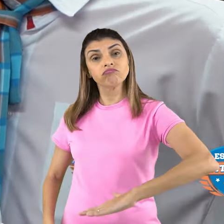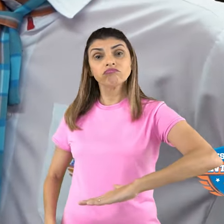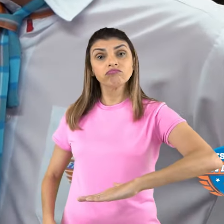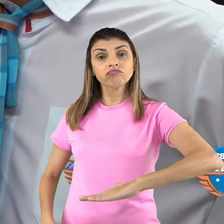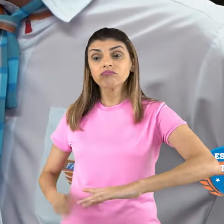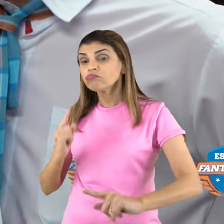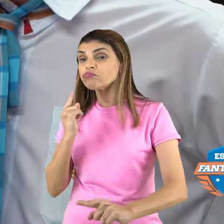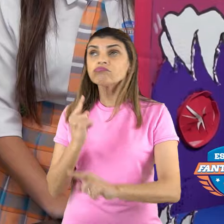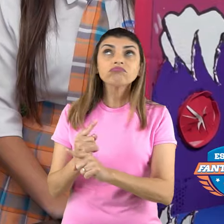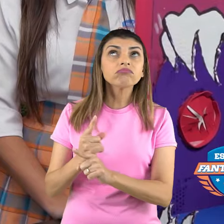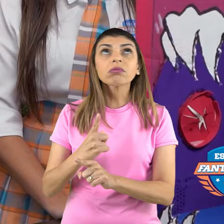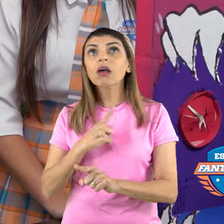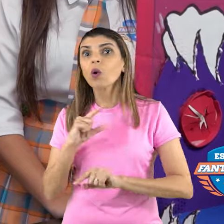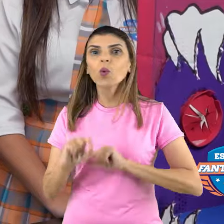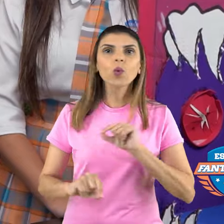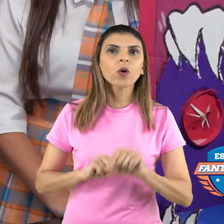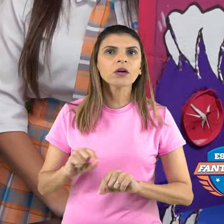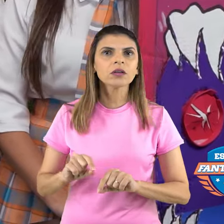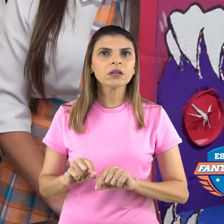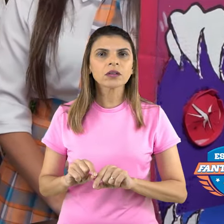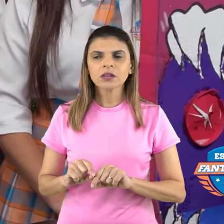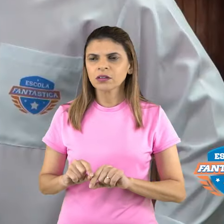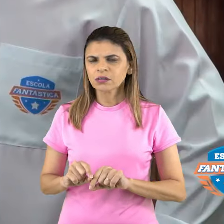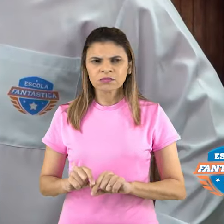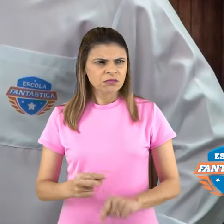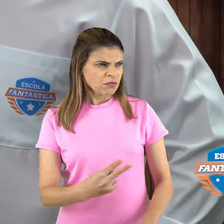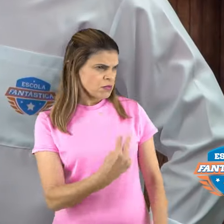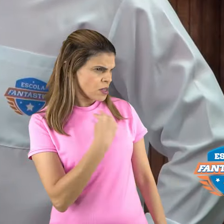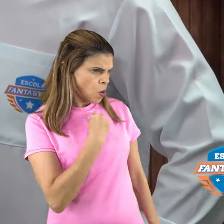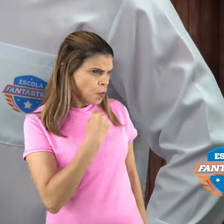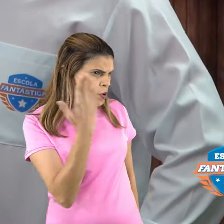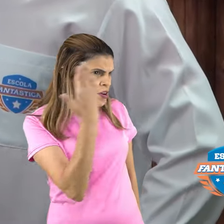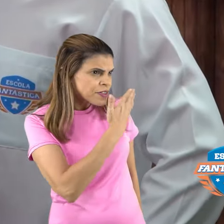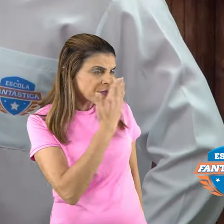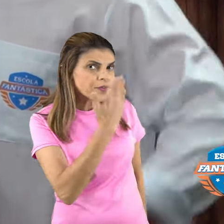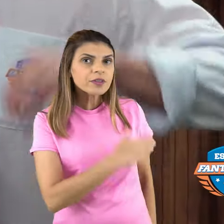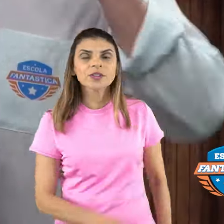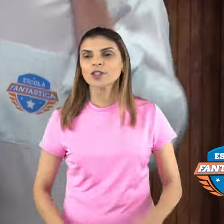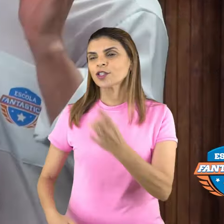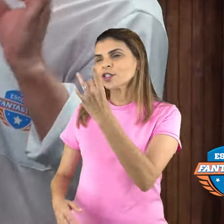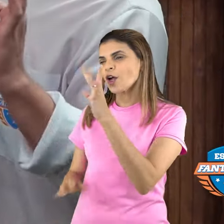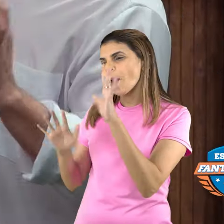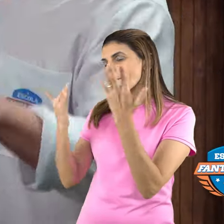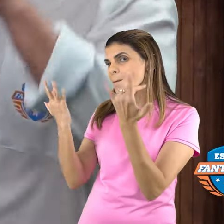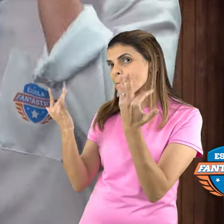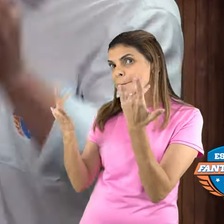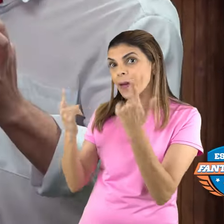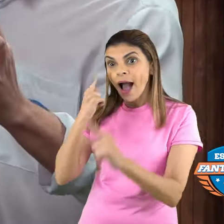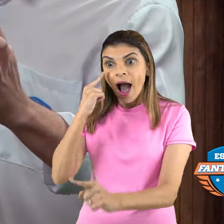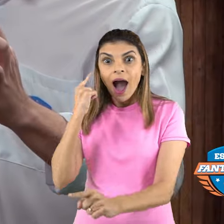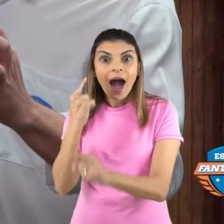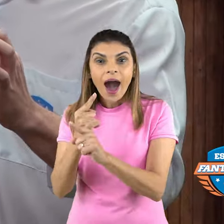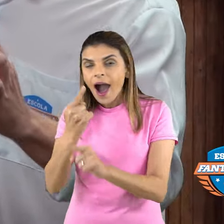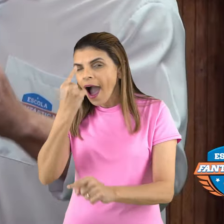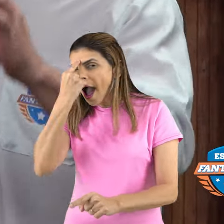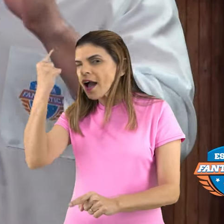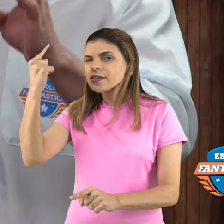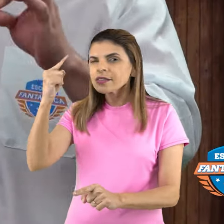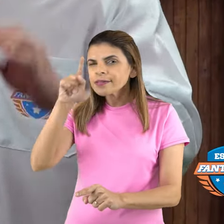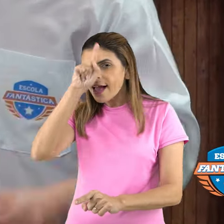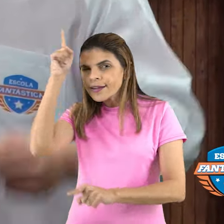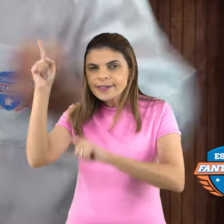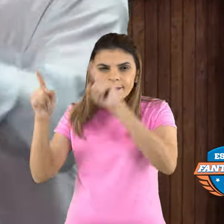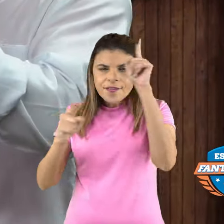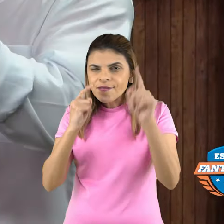e adivinhar o que tem dentro. Não pode olhar? Não. Só pode usar as mãos mesmo. E quem adivinhar o que tem dentro dessa caixa